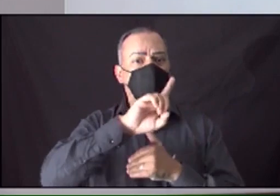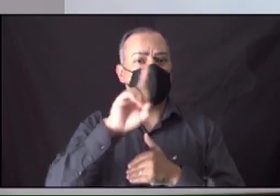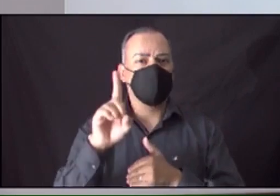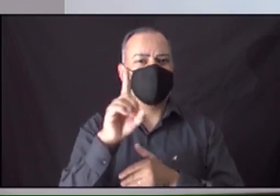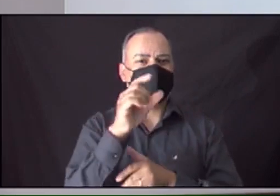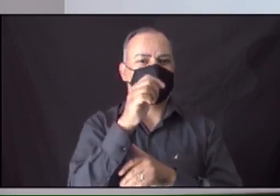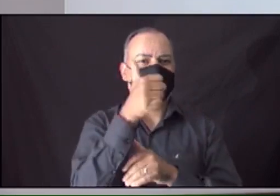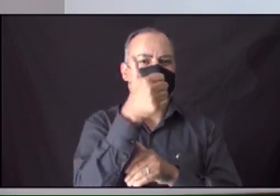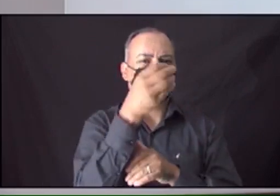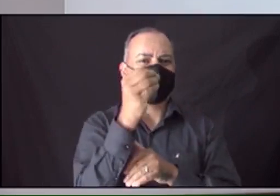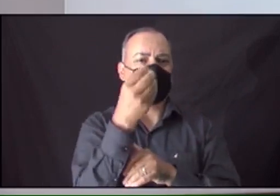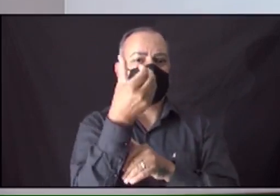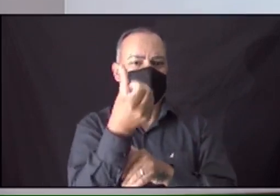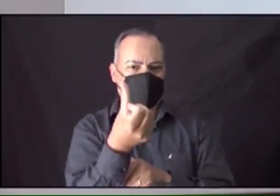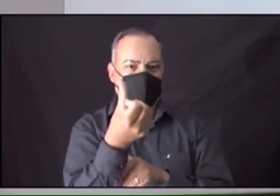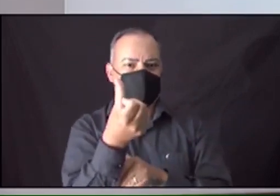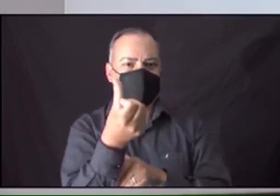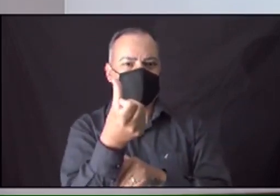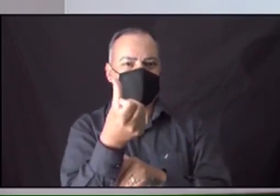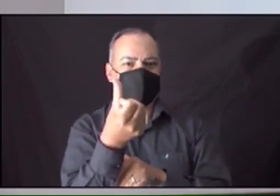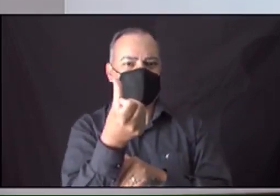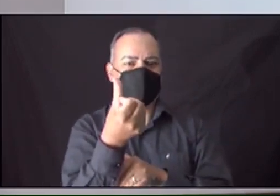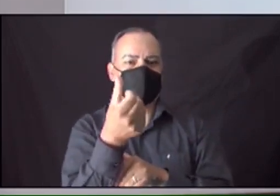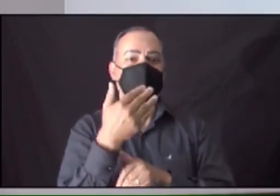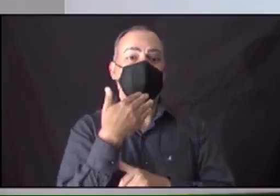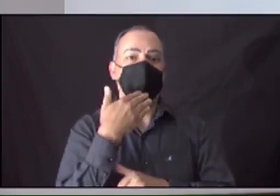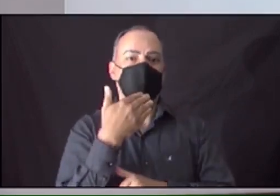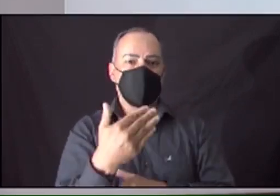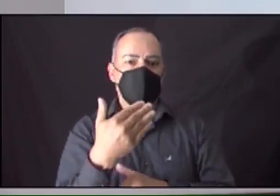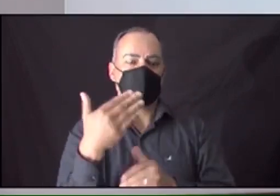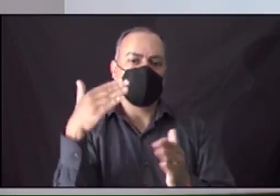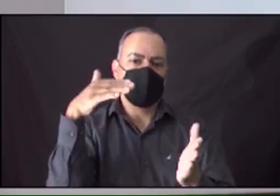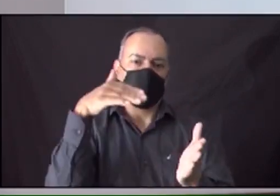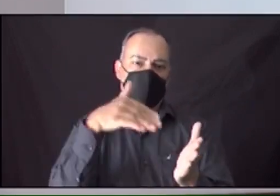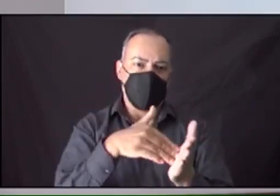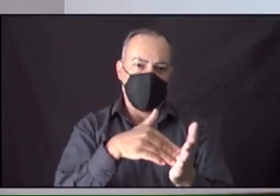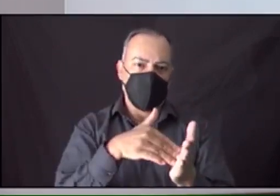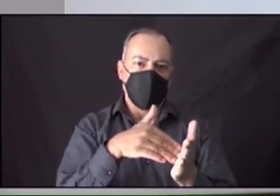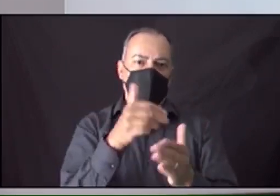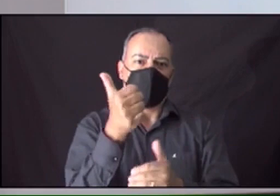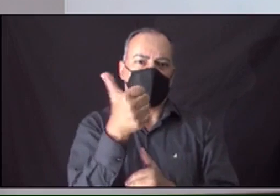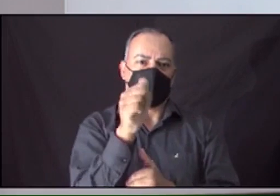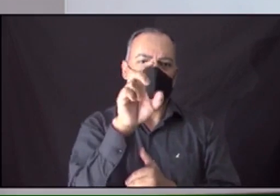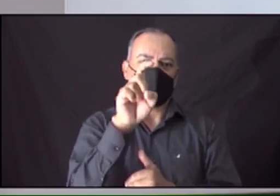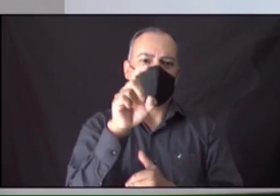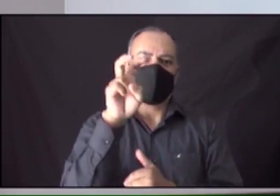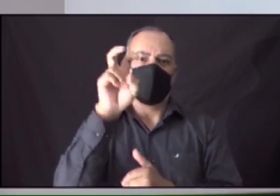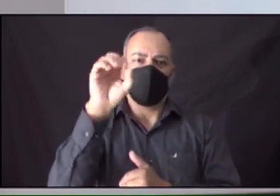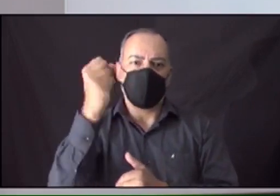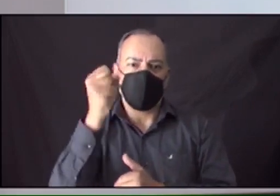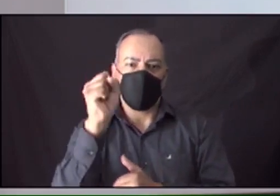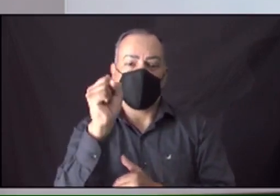notificações realizadas. E agora, até às 8h58 da manhã, 11 pacientes já foram notificados.